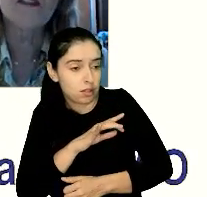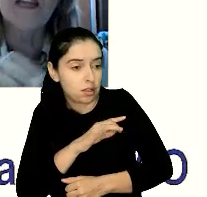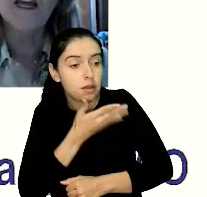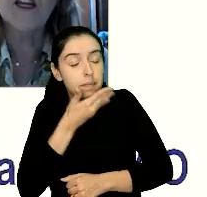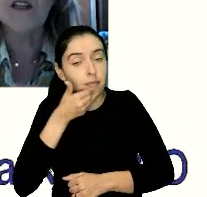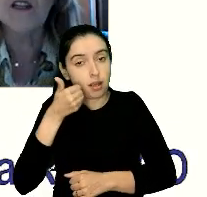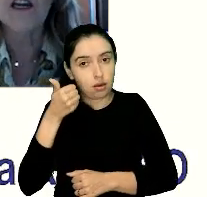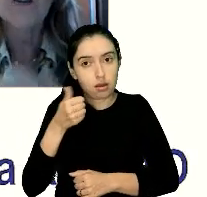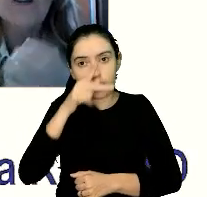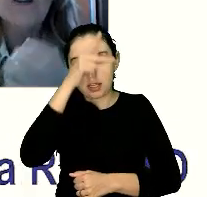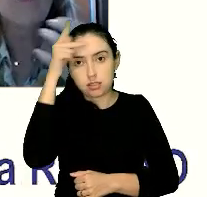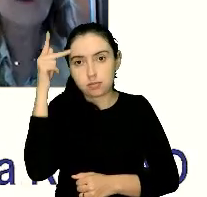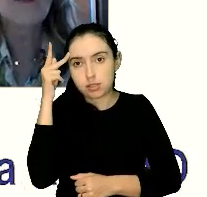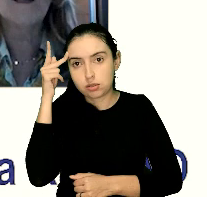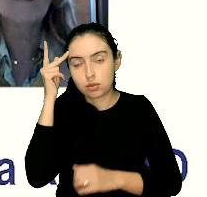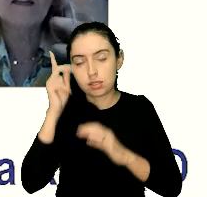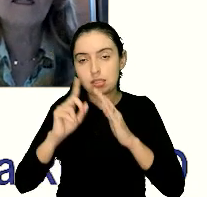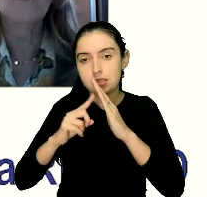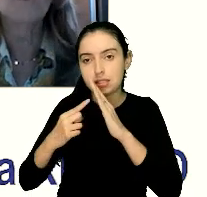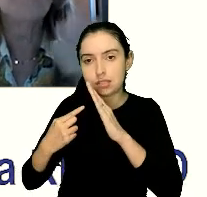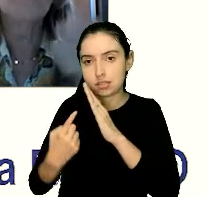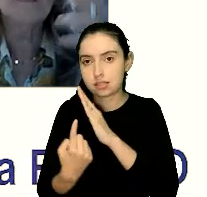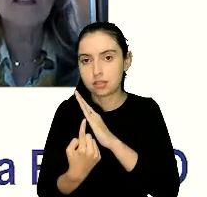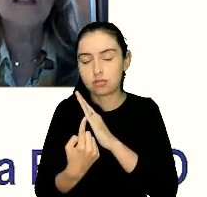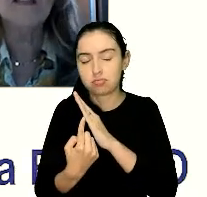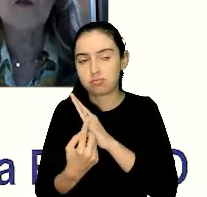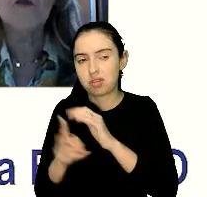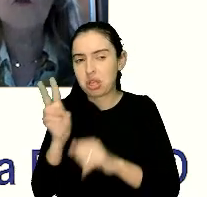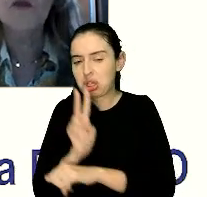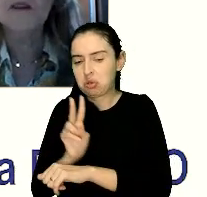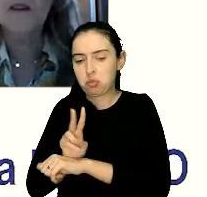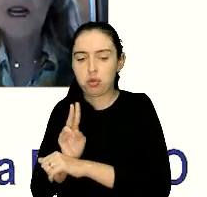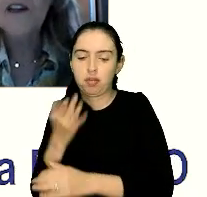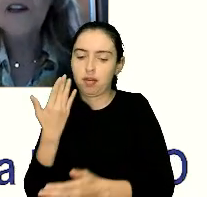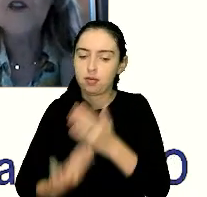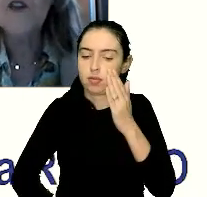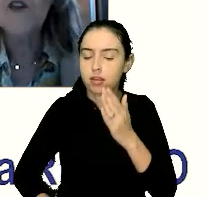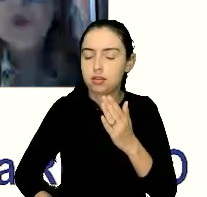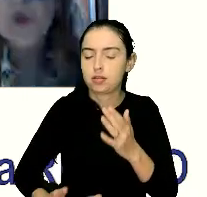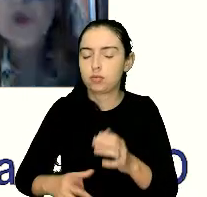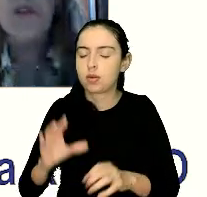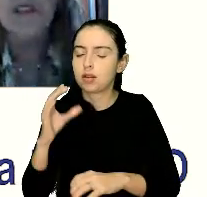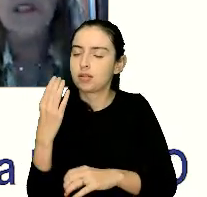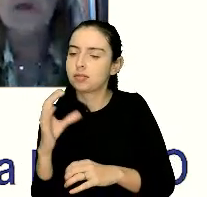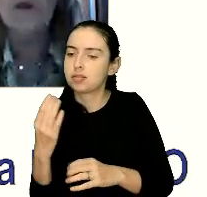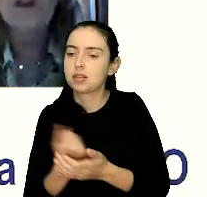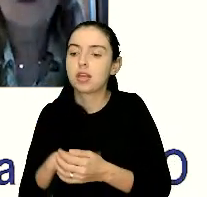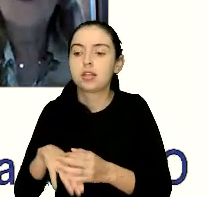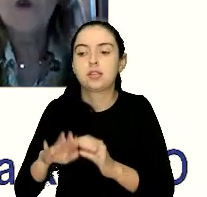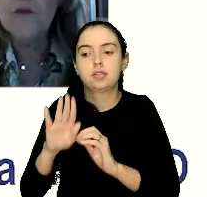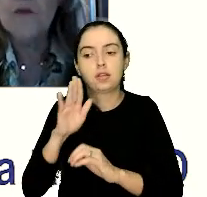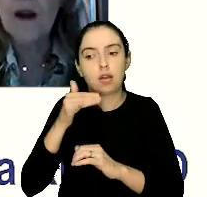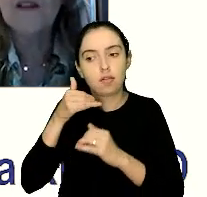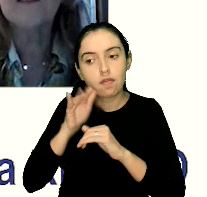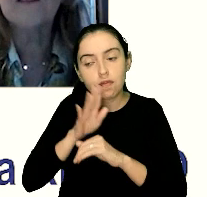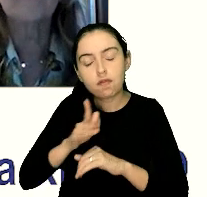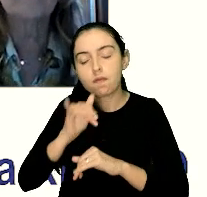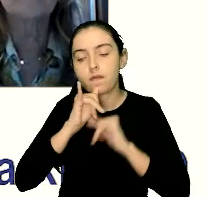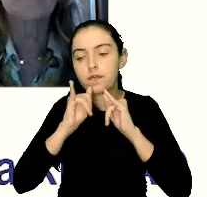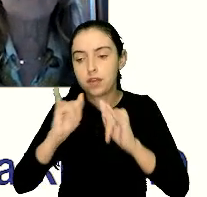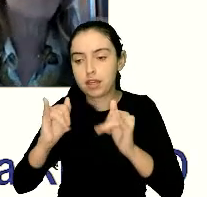as pessoas deixem de se cuidar naquilo que a ciência recomenda que continuem fazendo. Uso